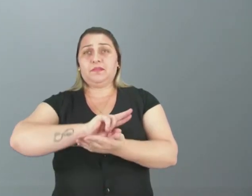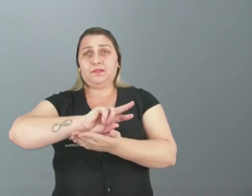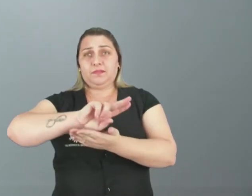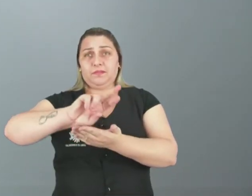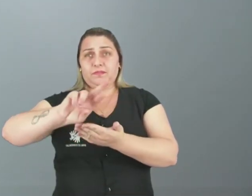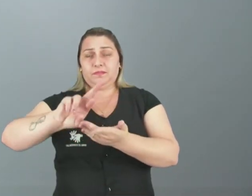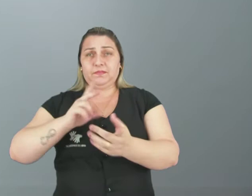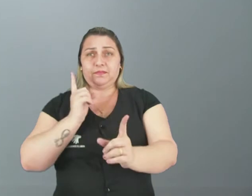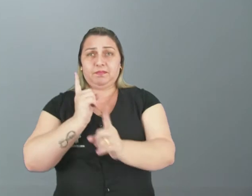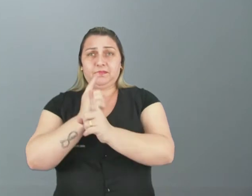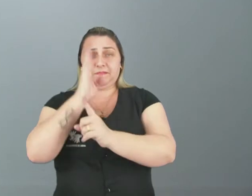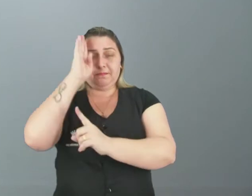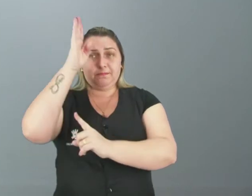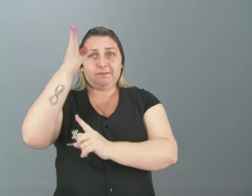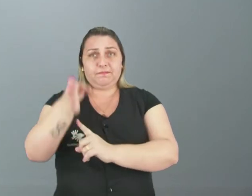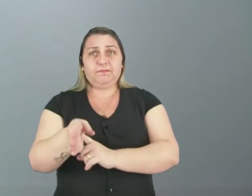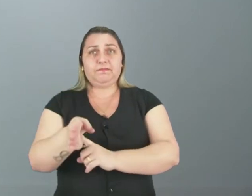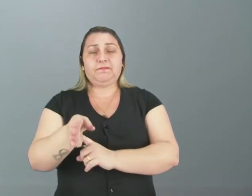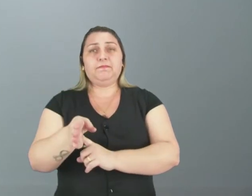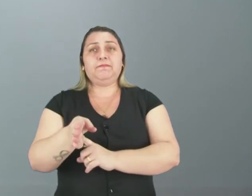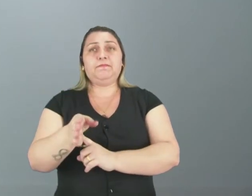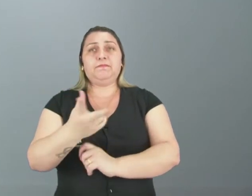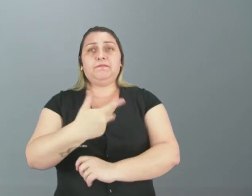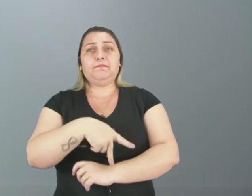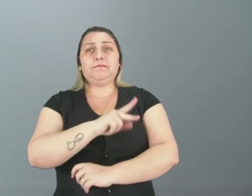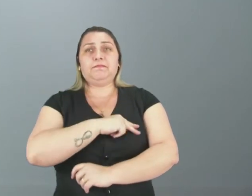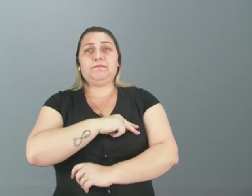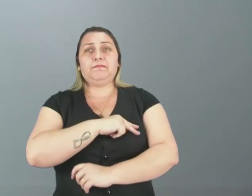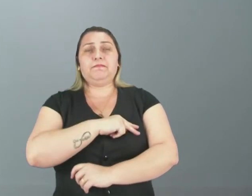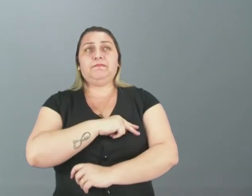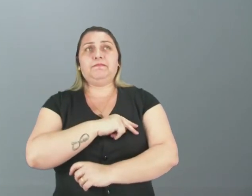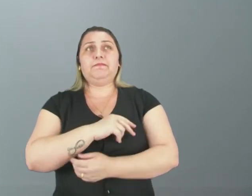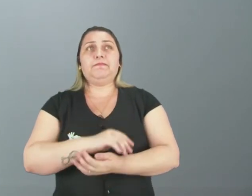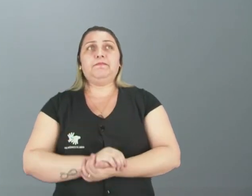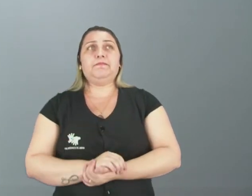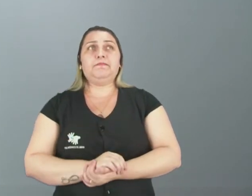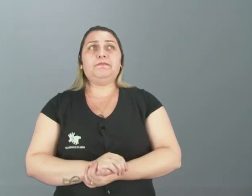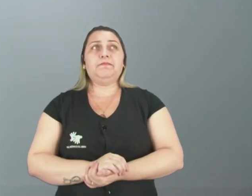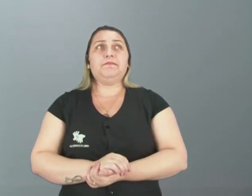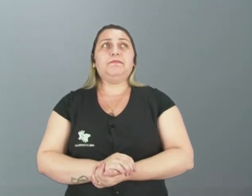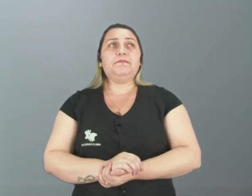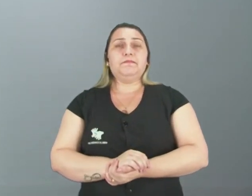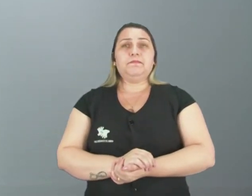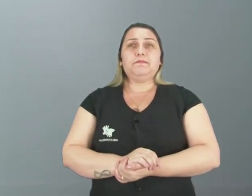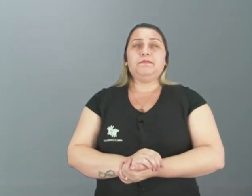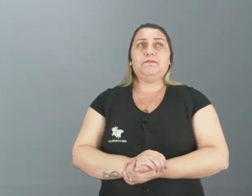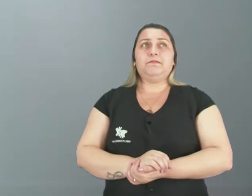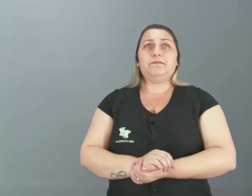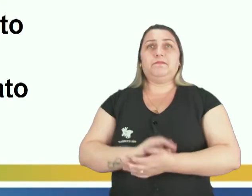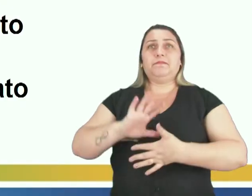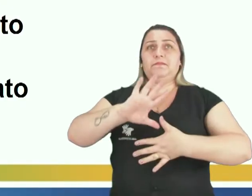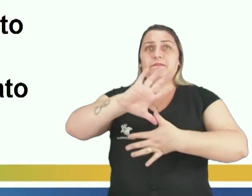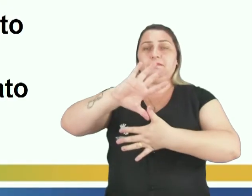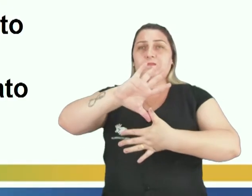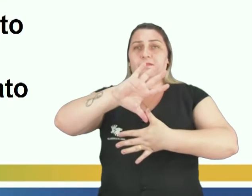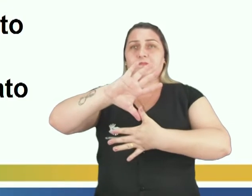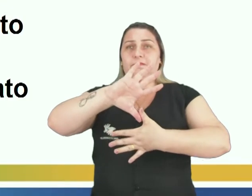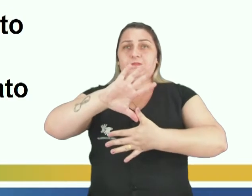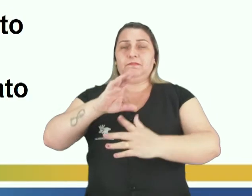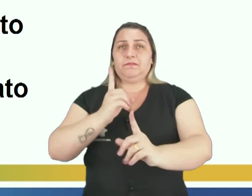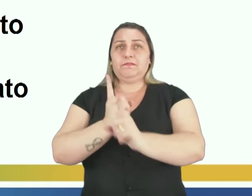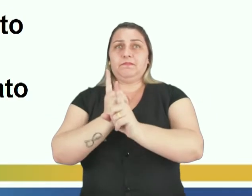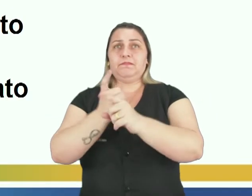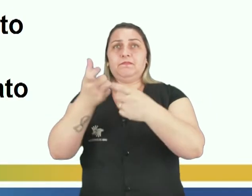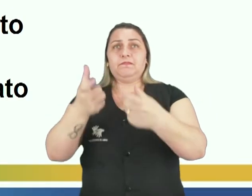vamos encontrar principalmente em Espanha, ¿sí? Dentro de Espanha. E aí, ó, observando no mapa, vamos aí